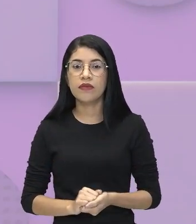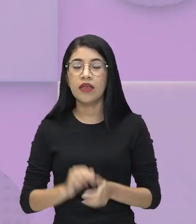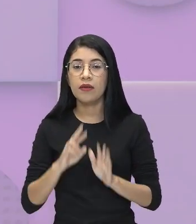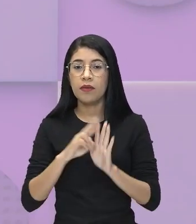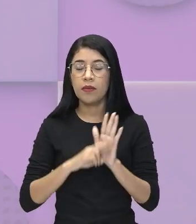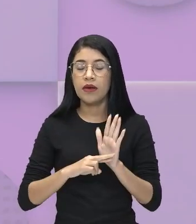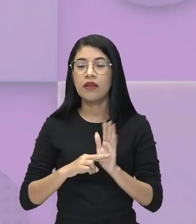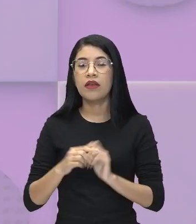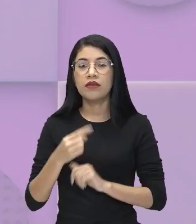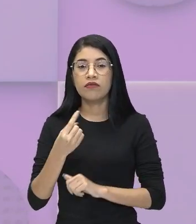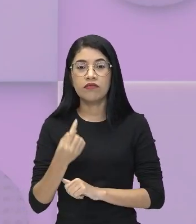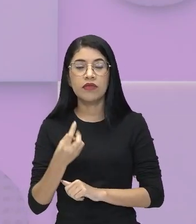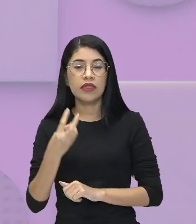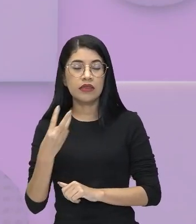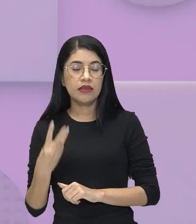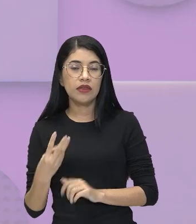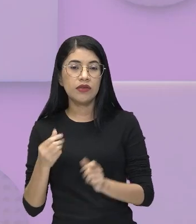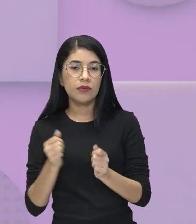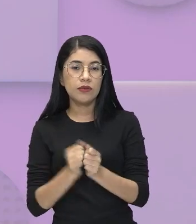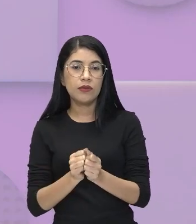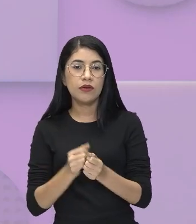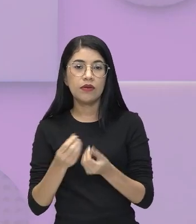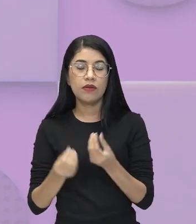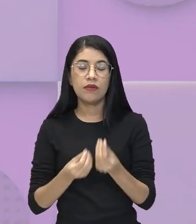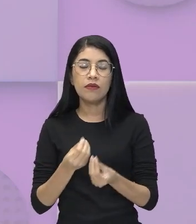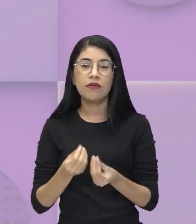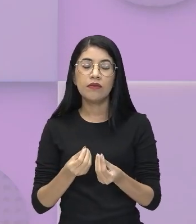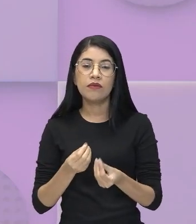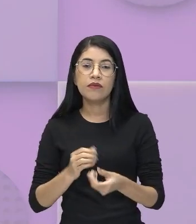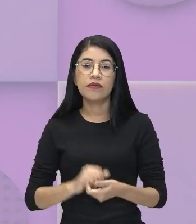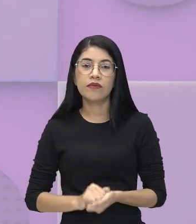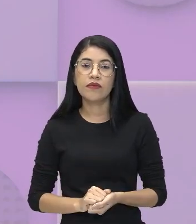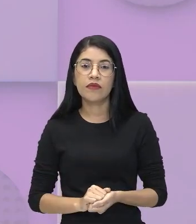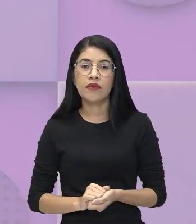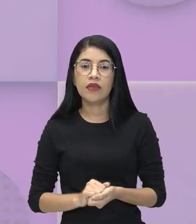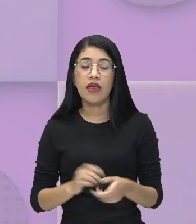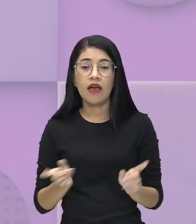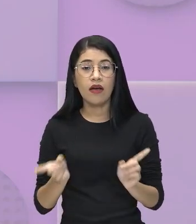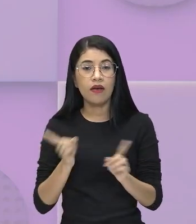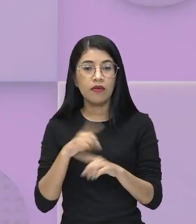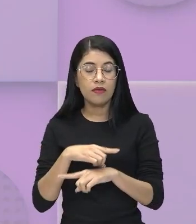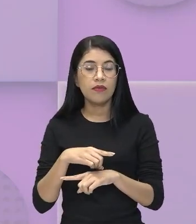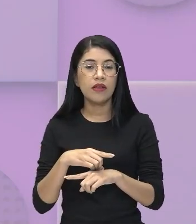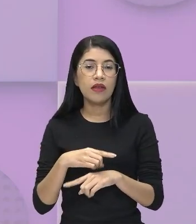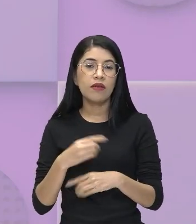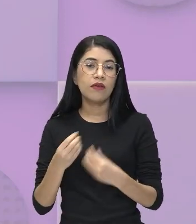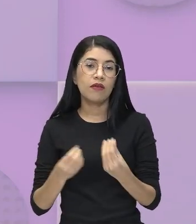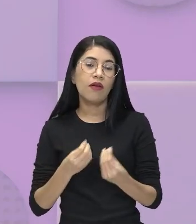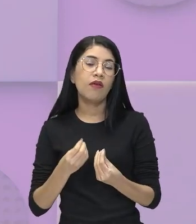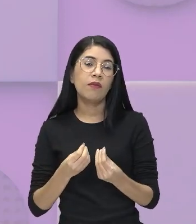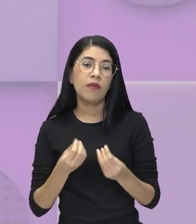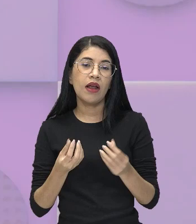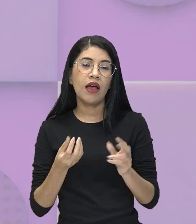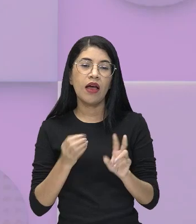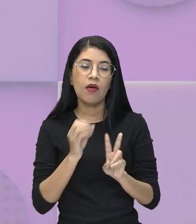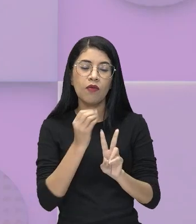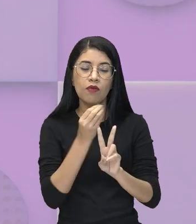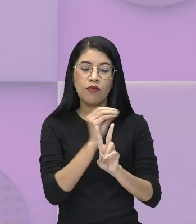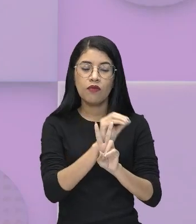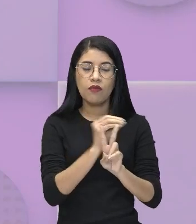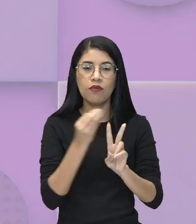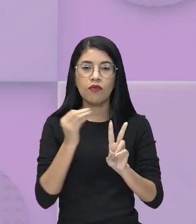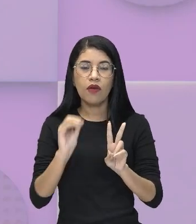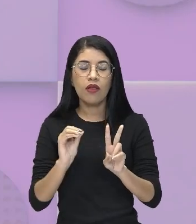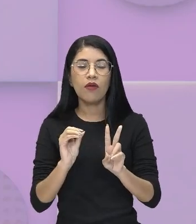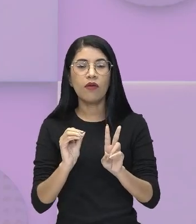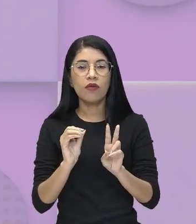1 e 3, né? Só que agora, como a gente fala na matemática, voltando para inserir um valor dentro